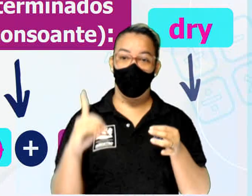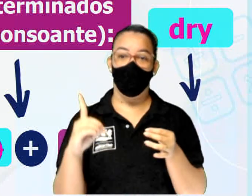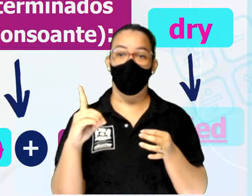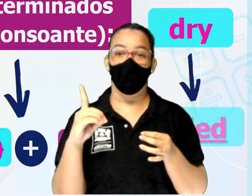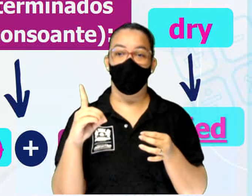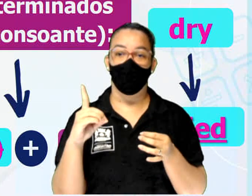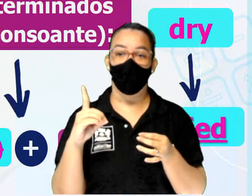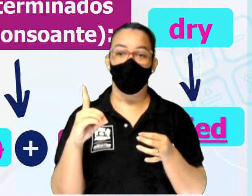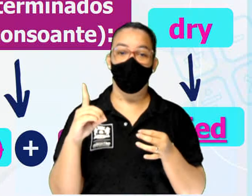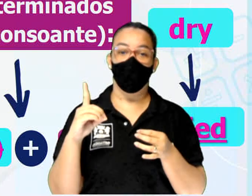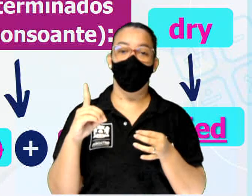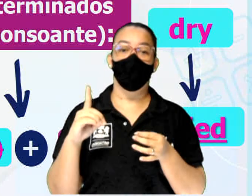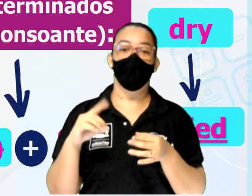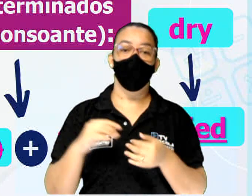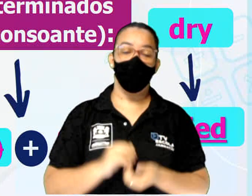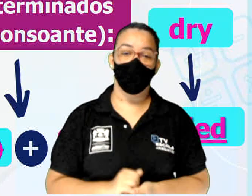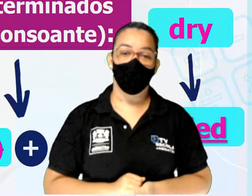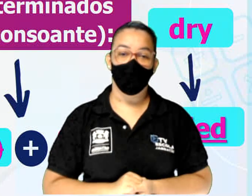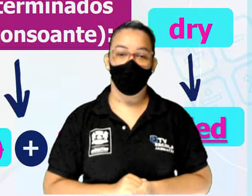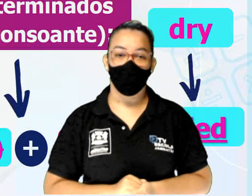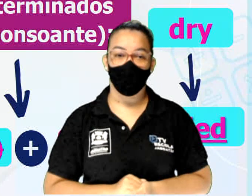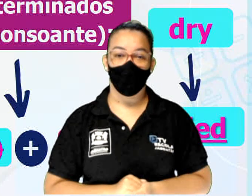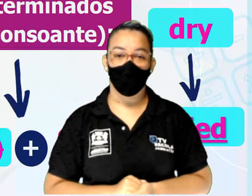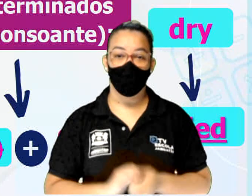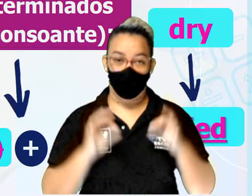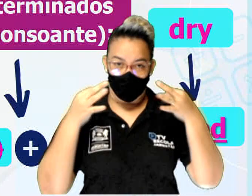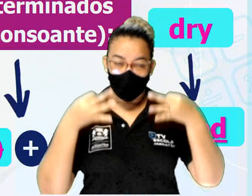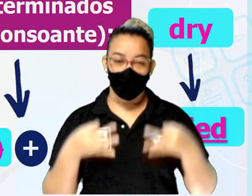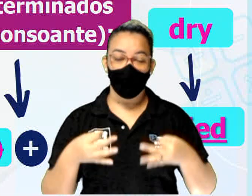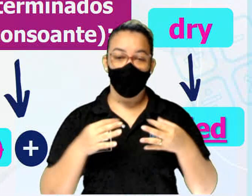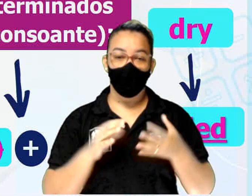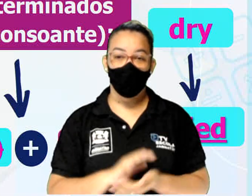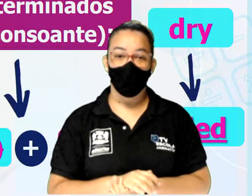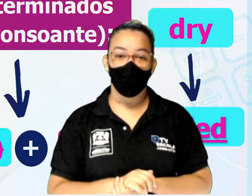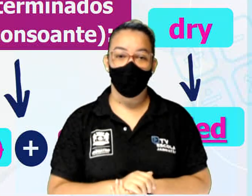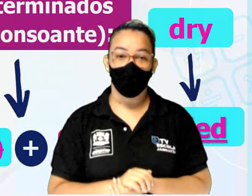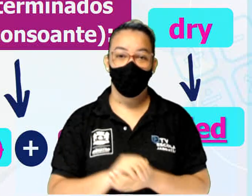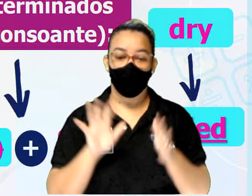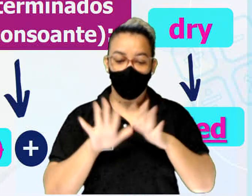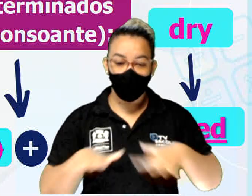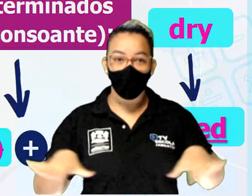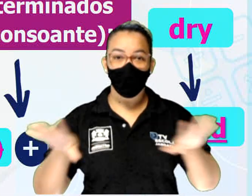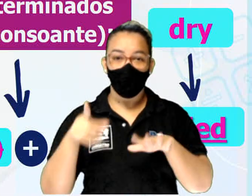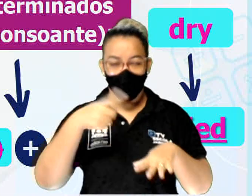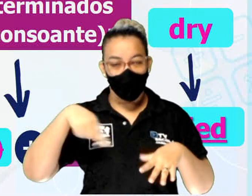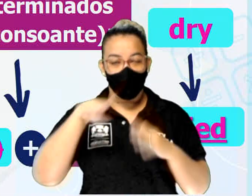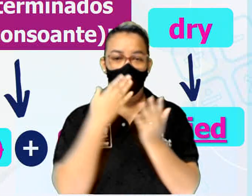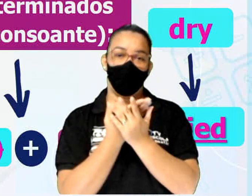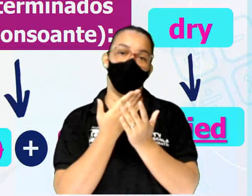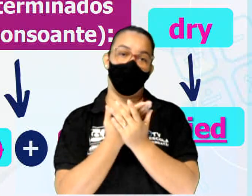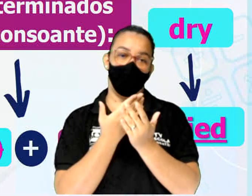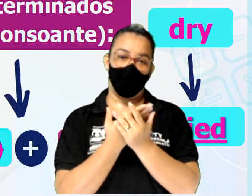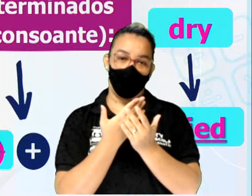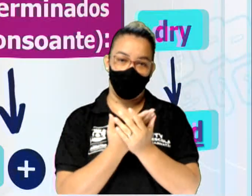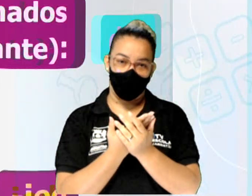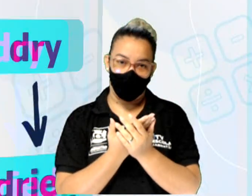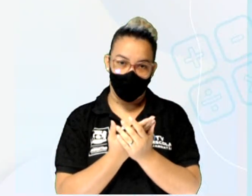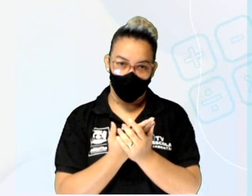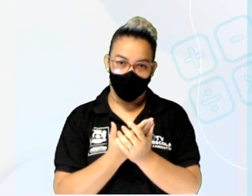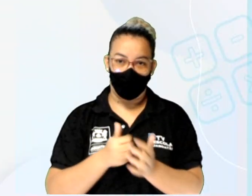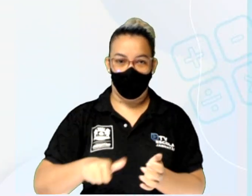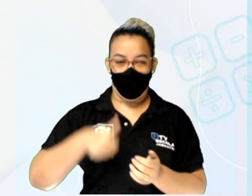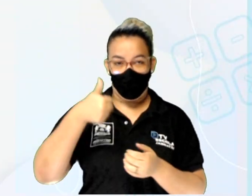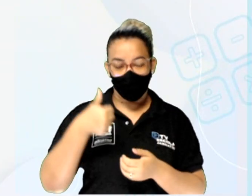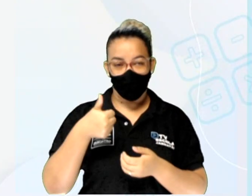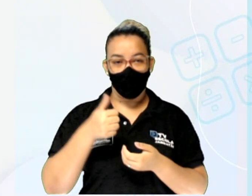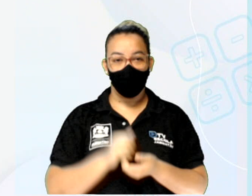ó, dry, dried. Certo? Então, aqui está o geral do que a gente estudou na forma afirmativa.